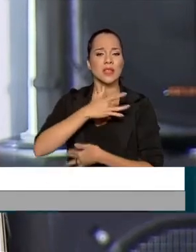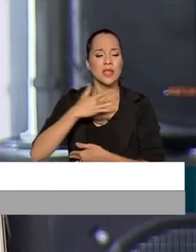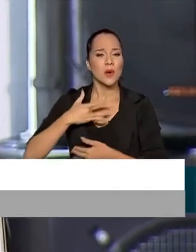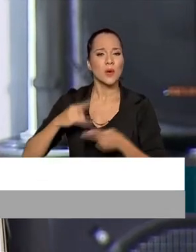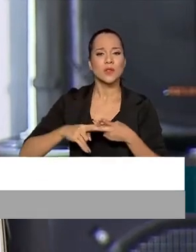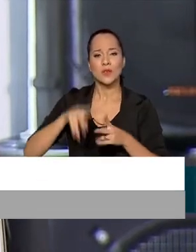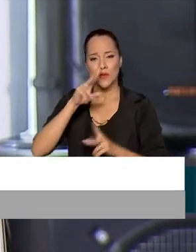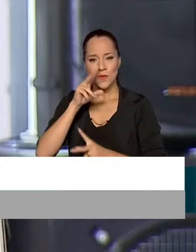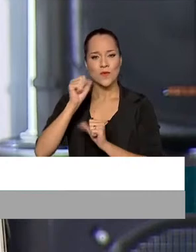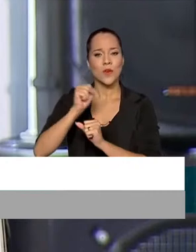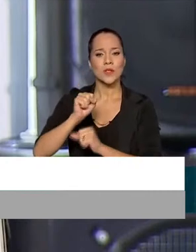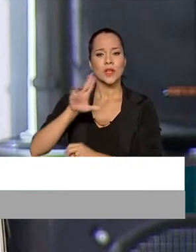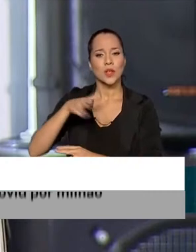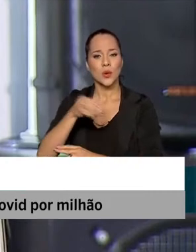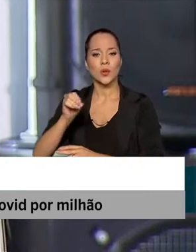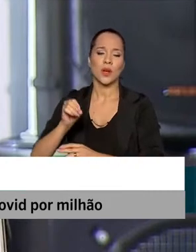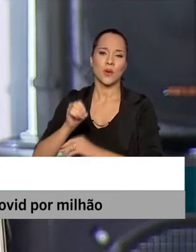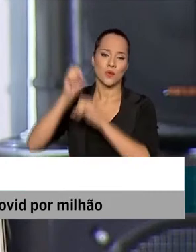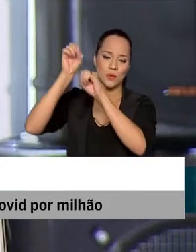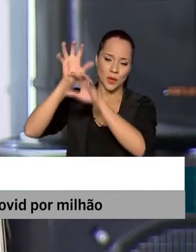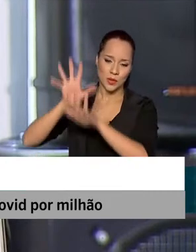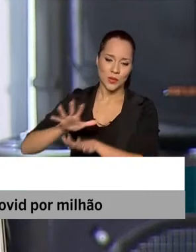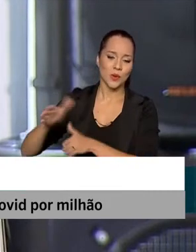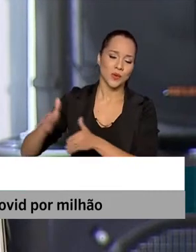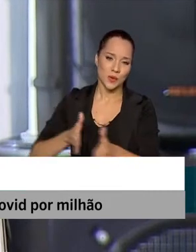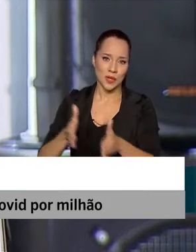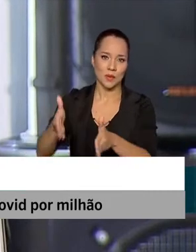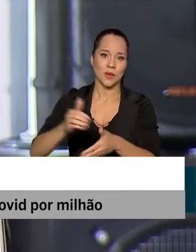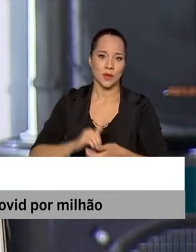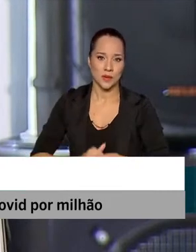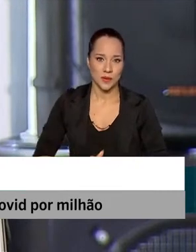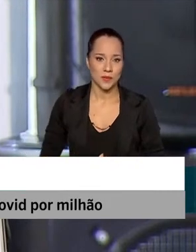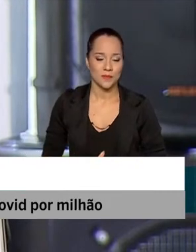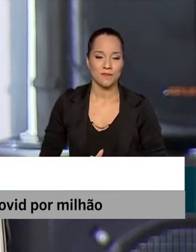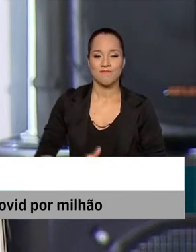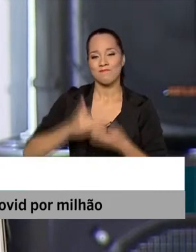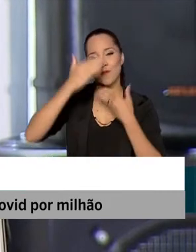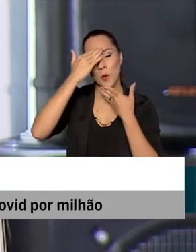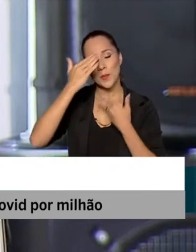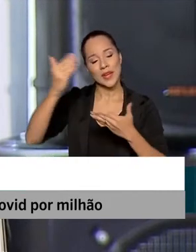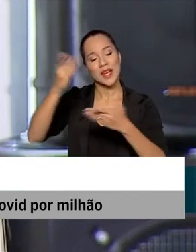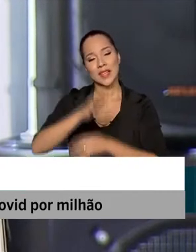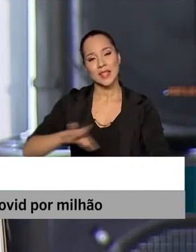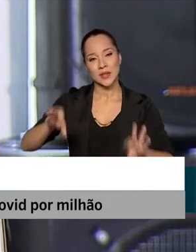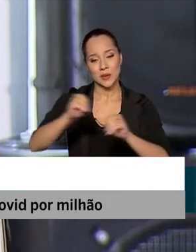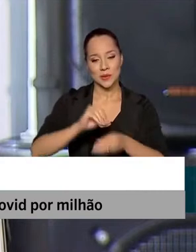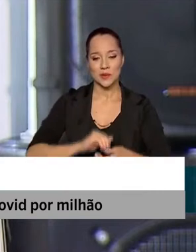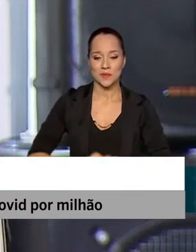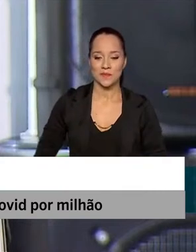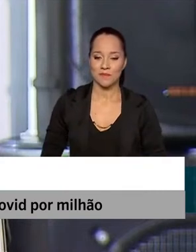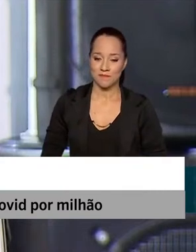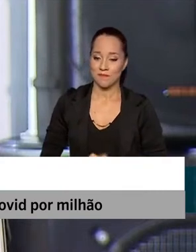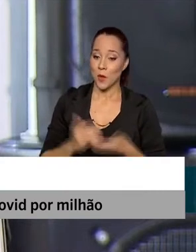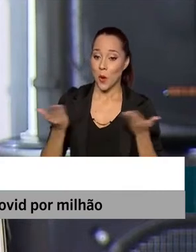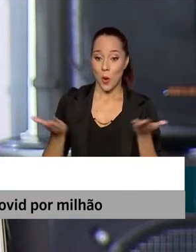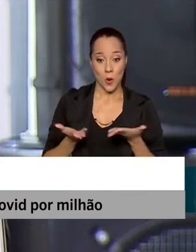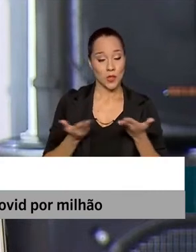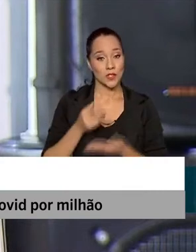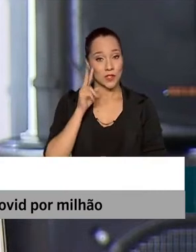força e união, ilumine seus caminhos. Muito obrigado a todos. Olho